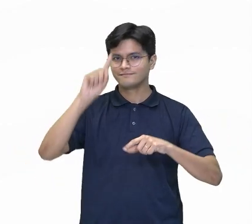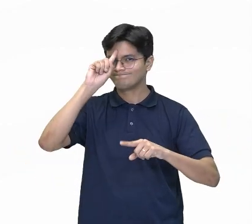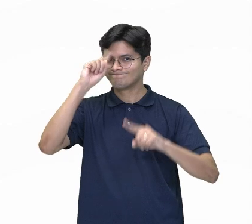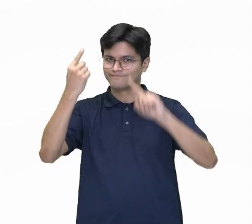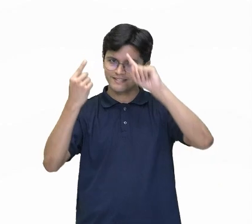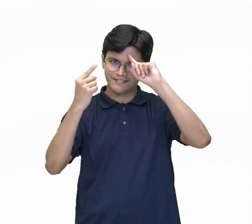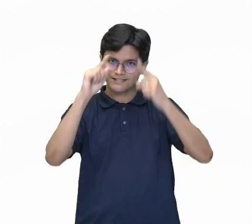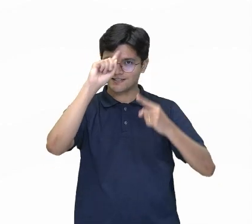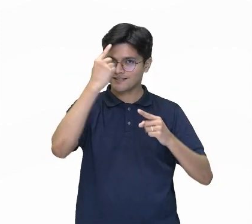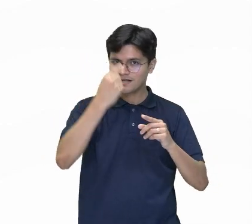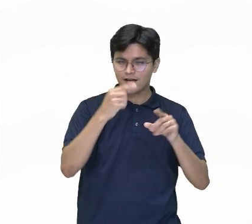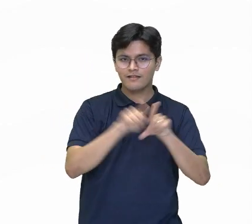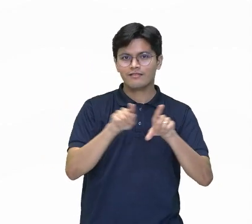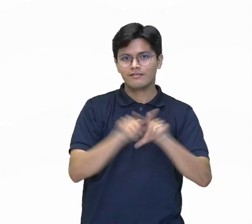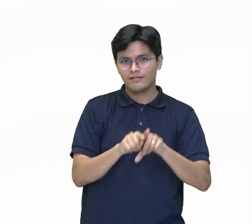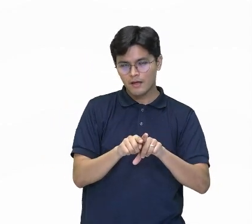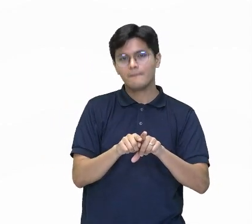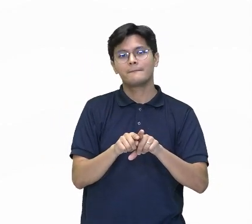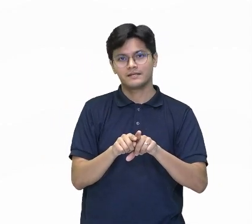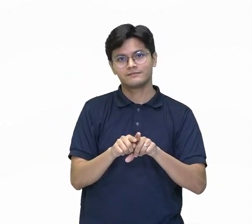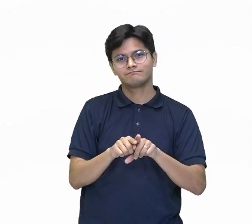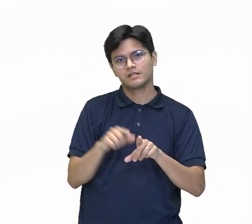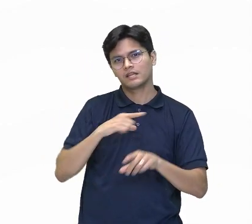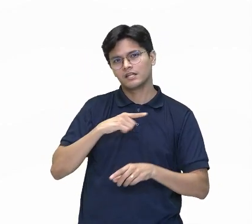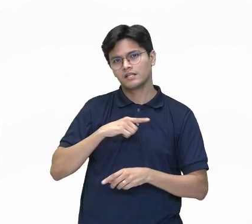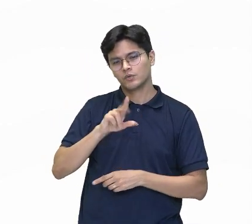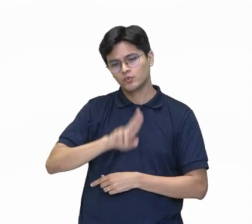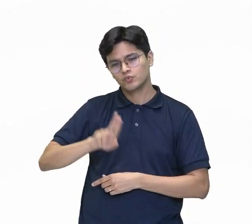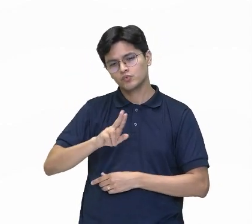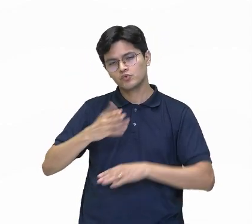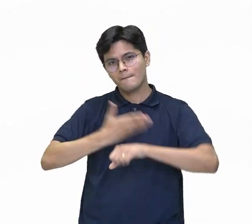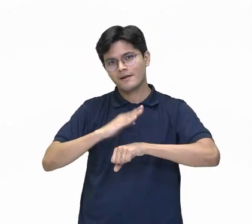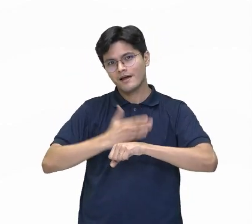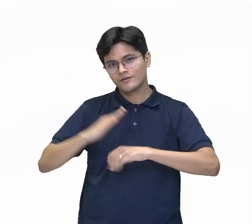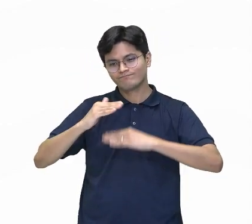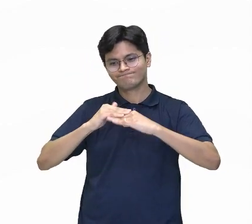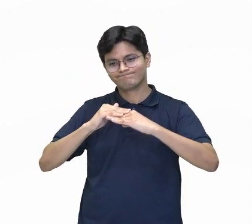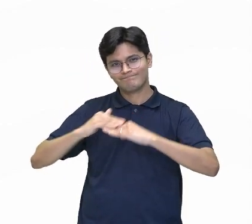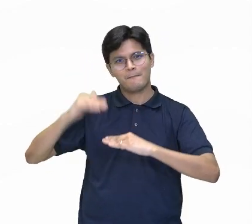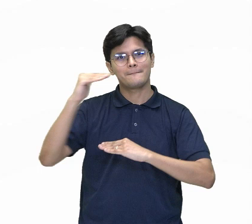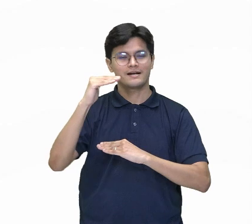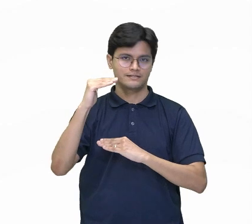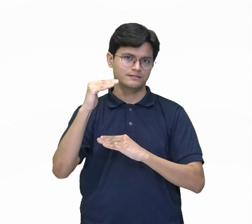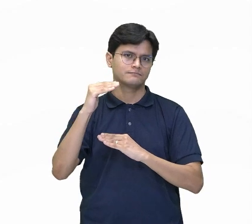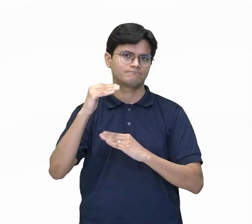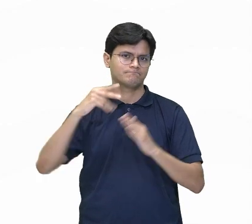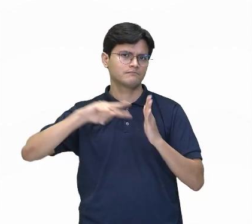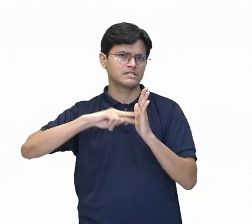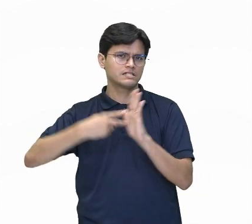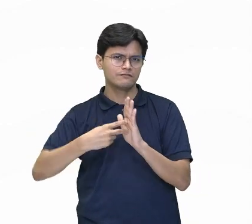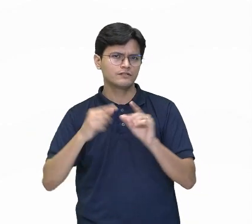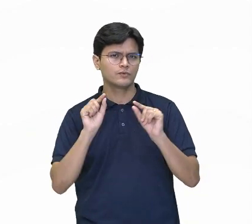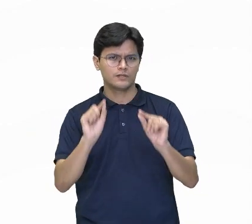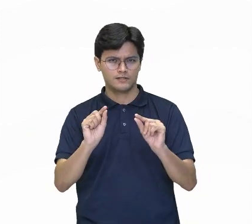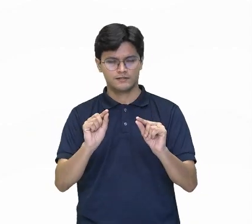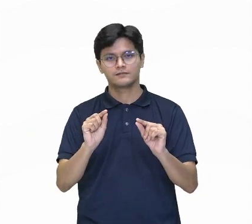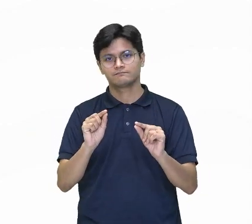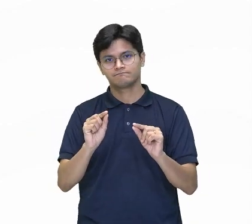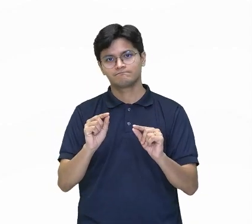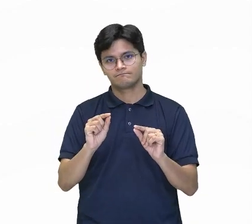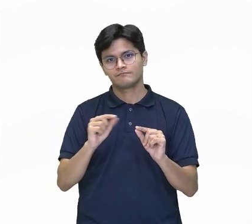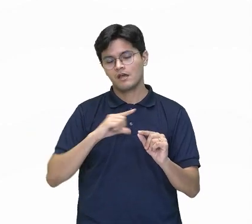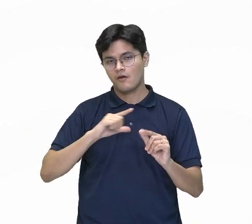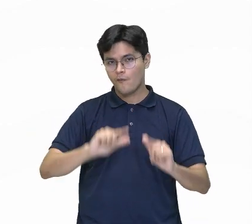que transcende a utilidade prática. O que quer dizer essa frasezinha aí, né? Ela é uma atividade humana porque